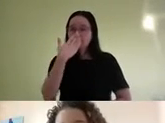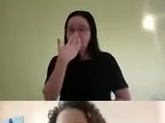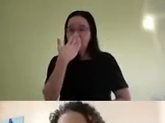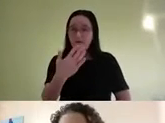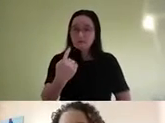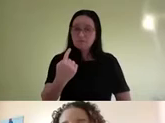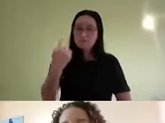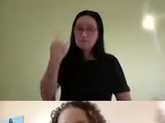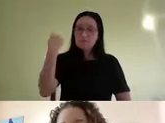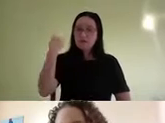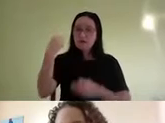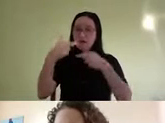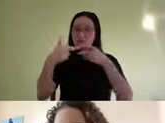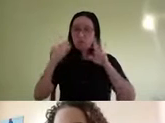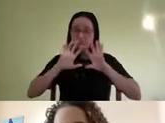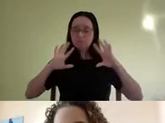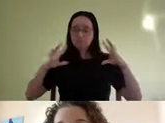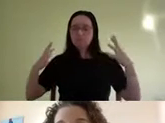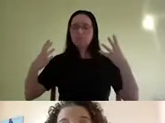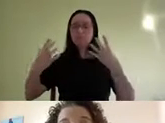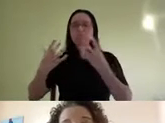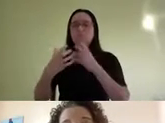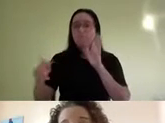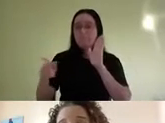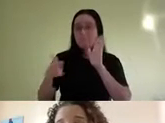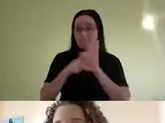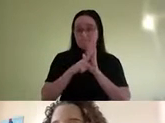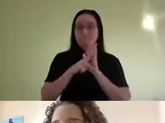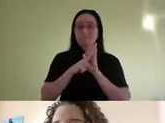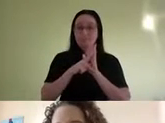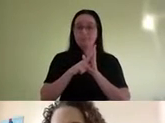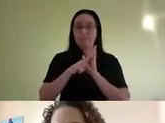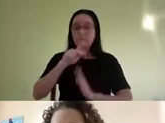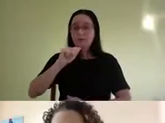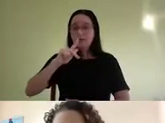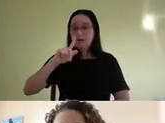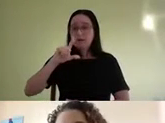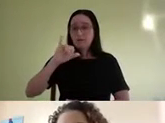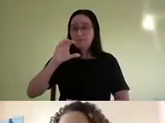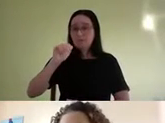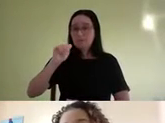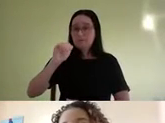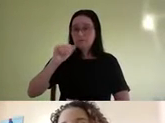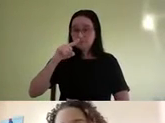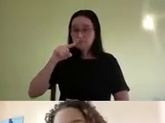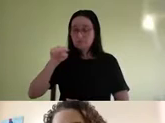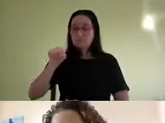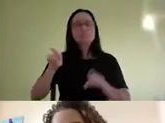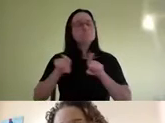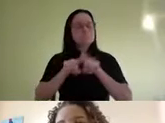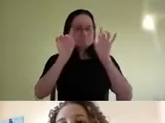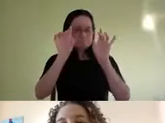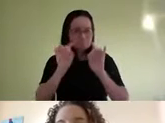trás da aplicação, que tem uma visão mais abrangente da aplicação, e algumas especificidades, dependendo da área da